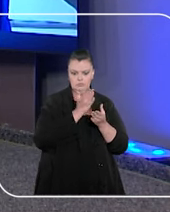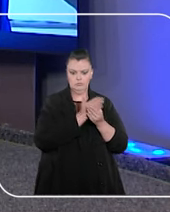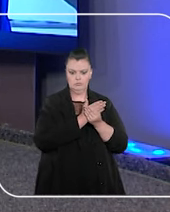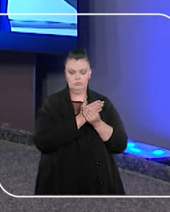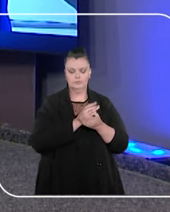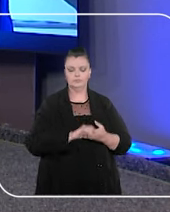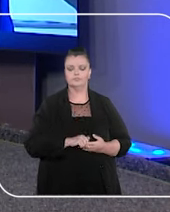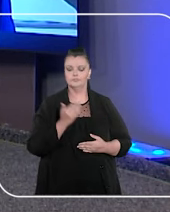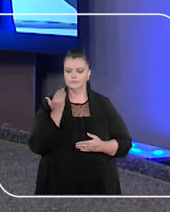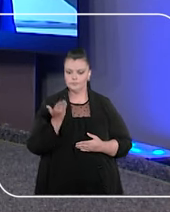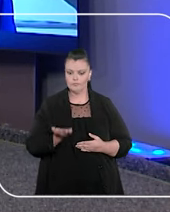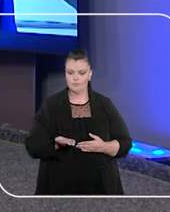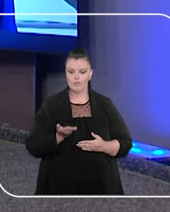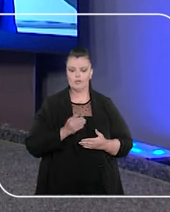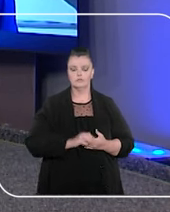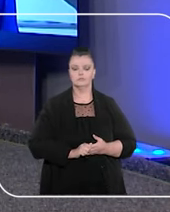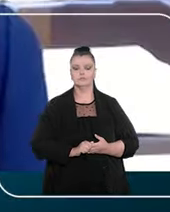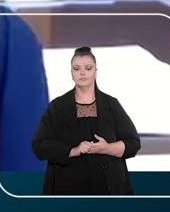ministro.